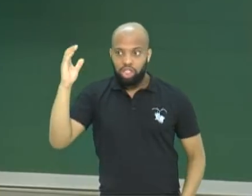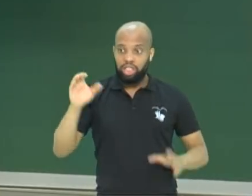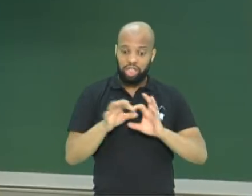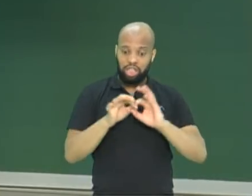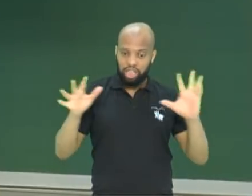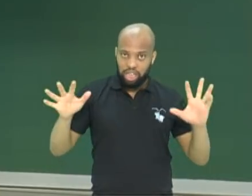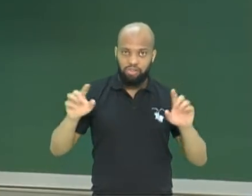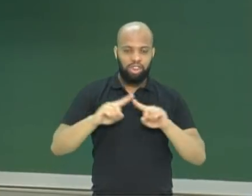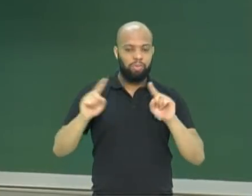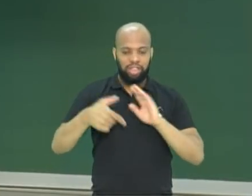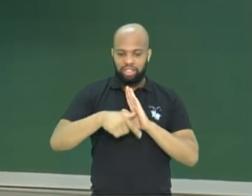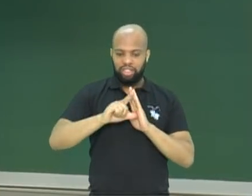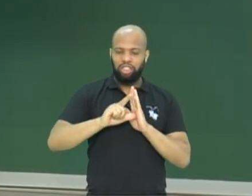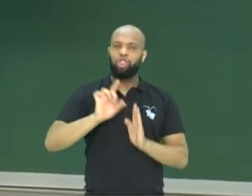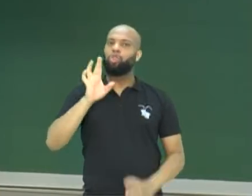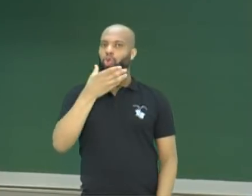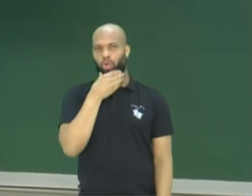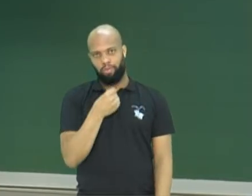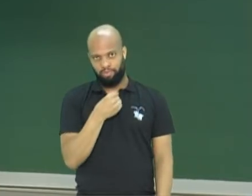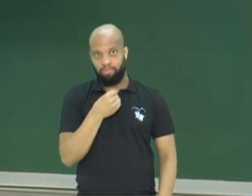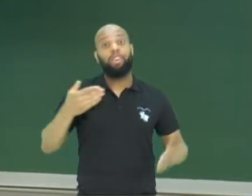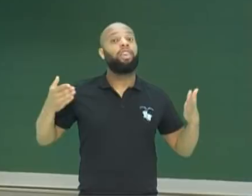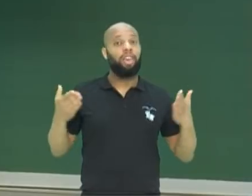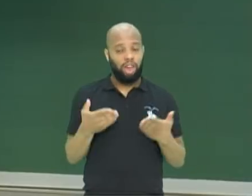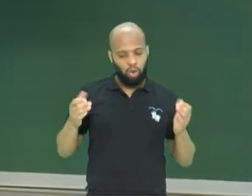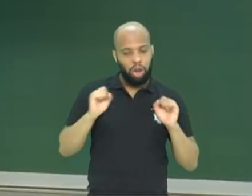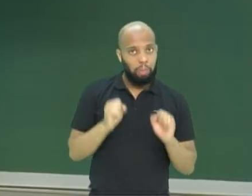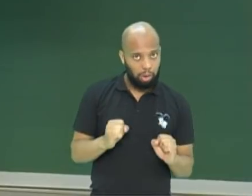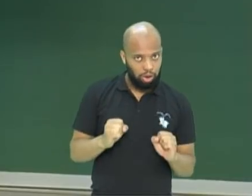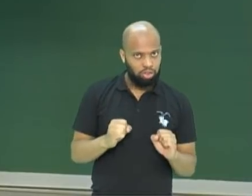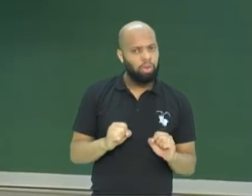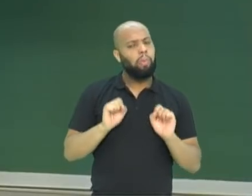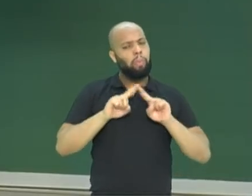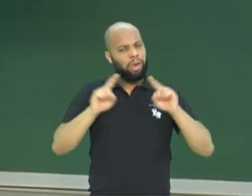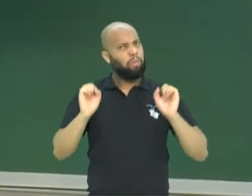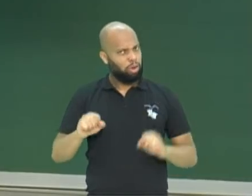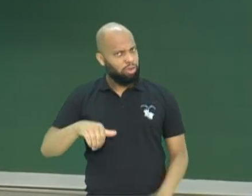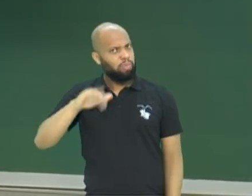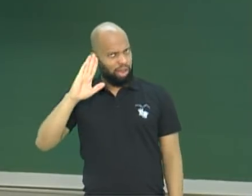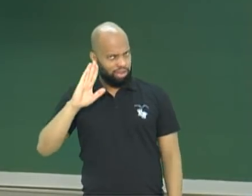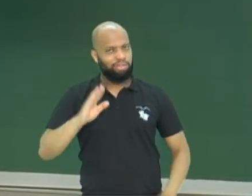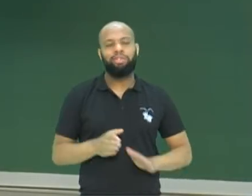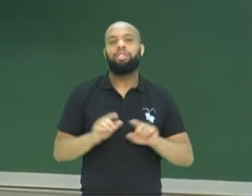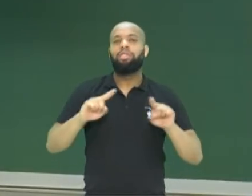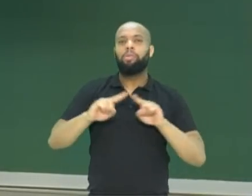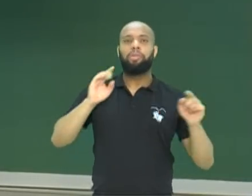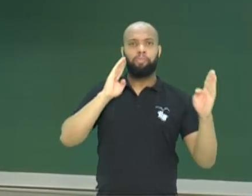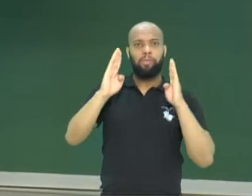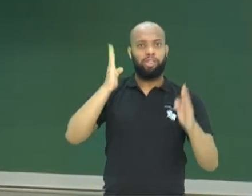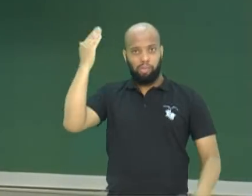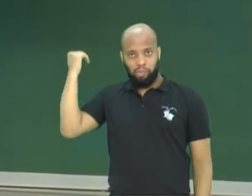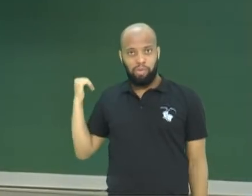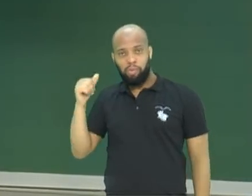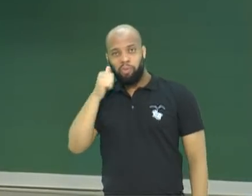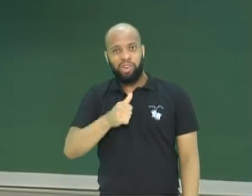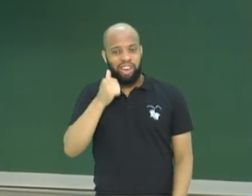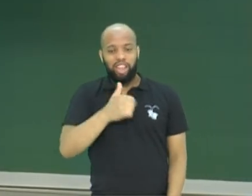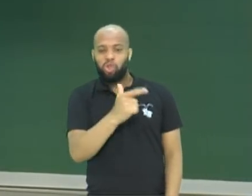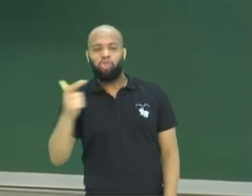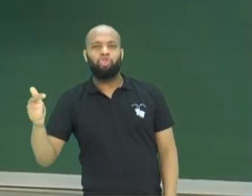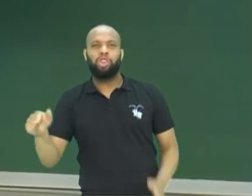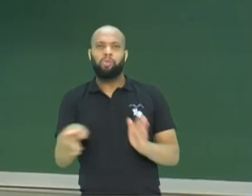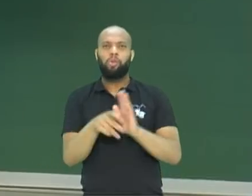ela precisaria ter, hoje tem espaço, mas poderia ter mais. Mas naquela época as mulheres não tinham esse espaço aberto